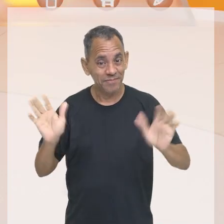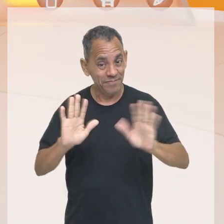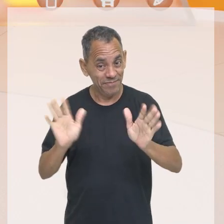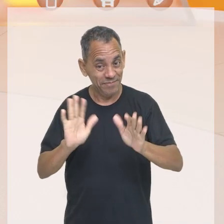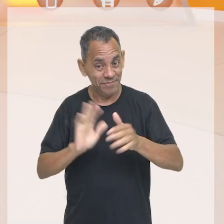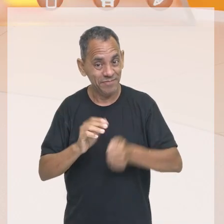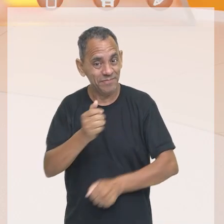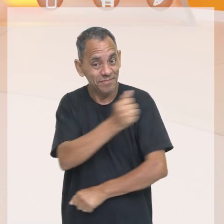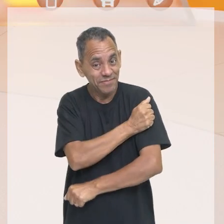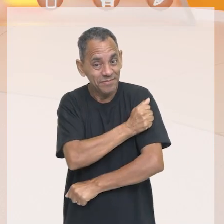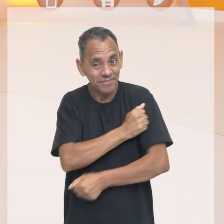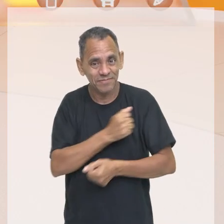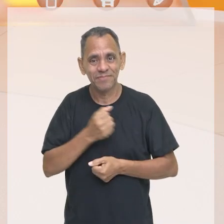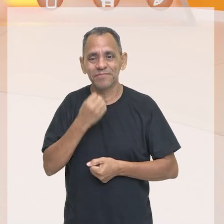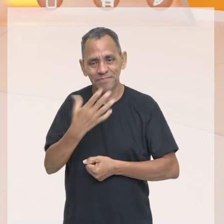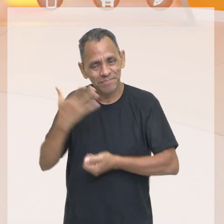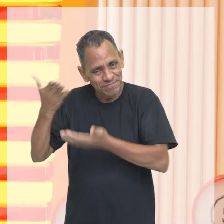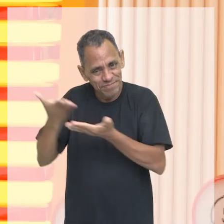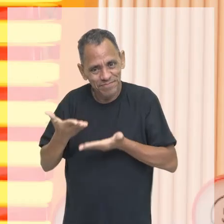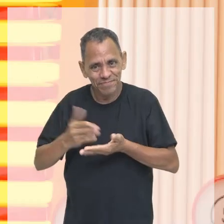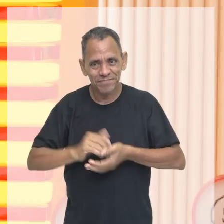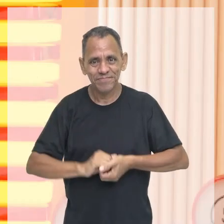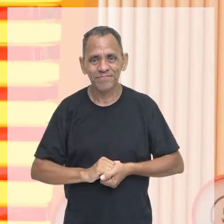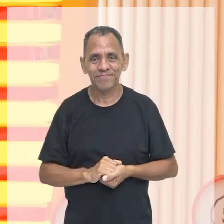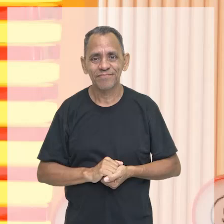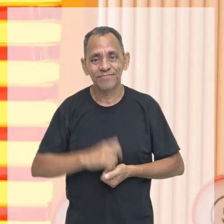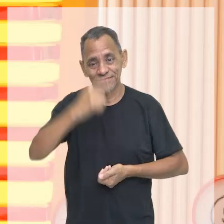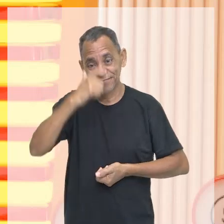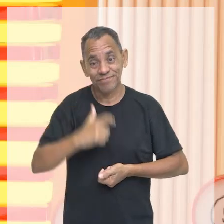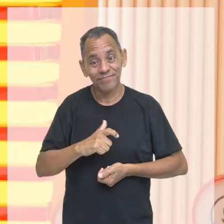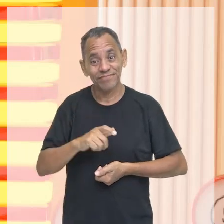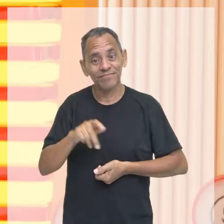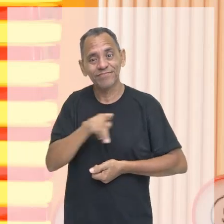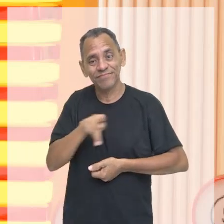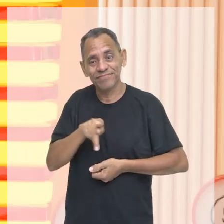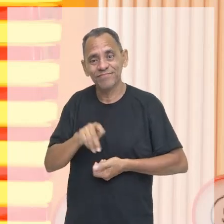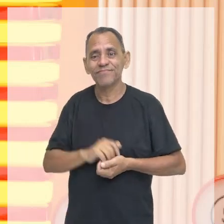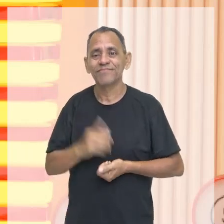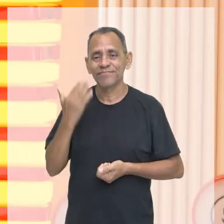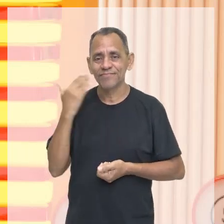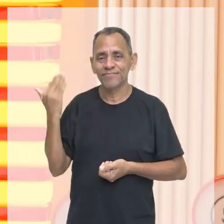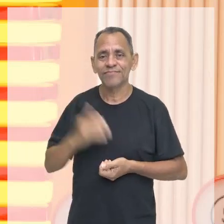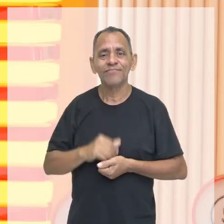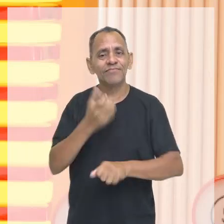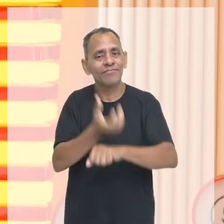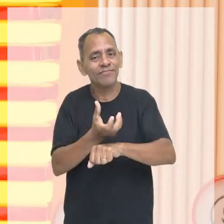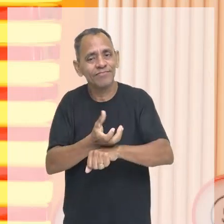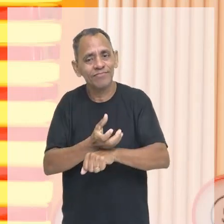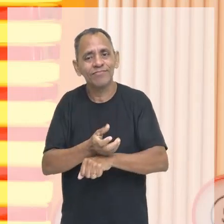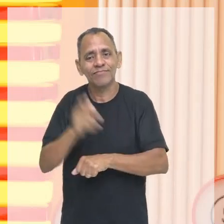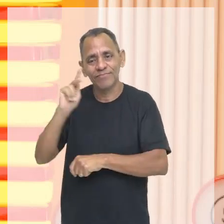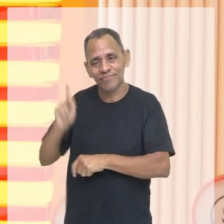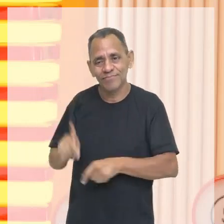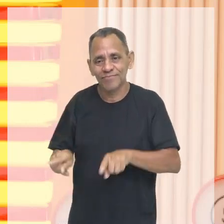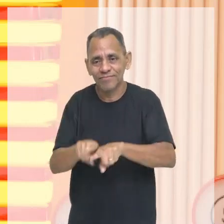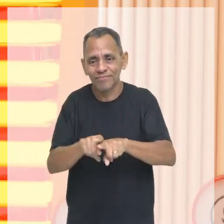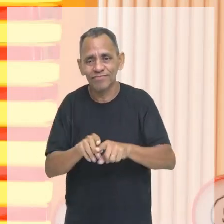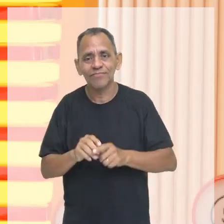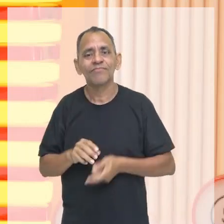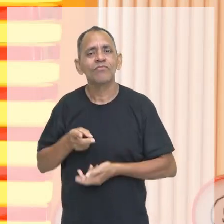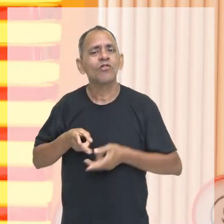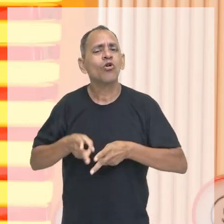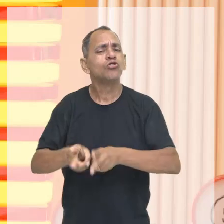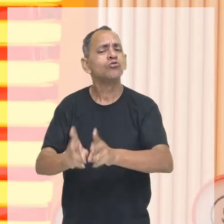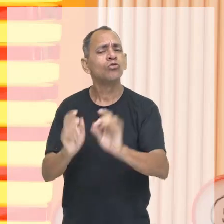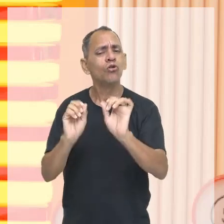Olá, sejam todos muito bem-vindos. Eu sou o professor Artemison Montanho do componente de História e claro que a gente vai continuar